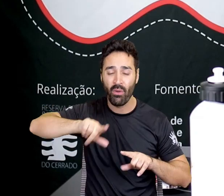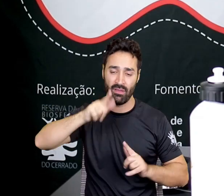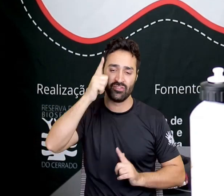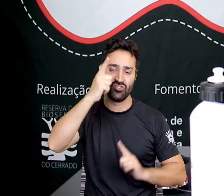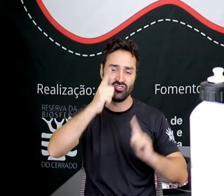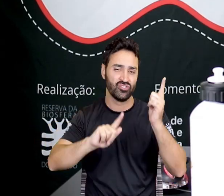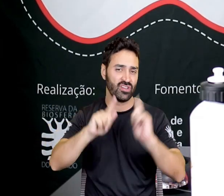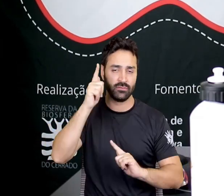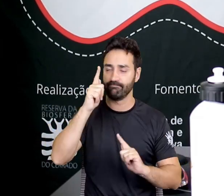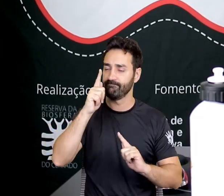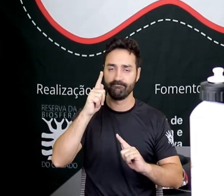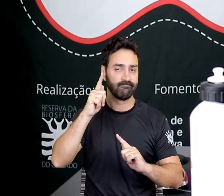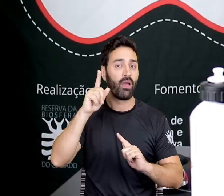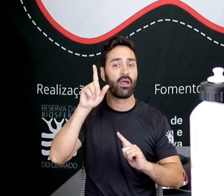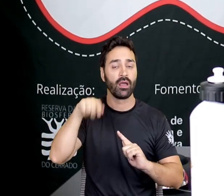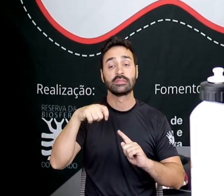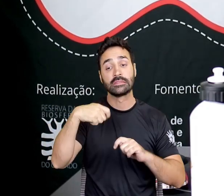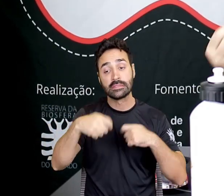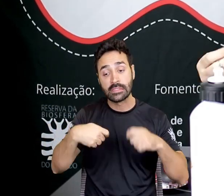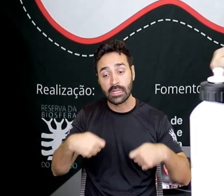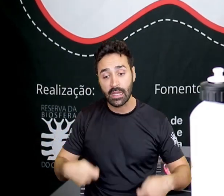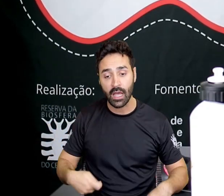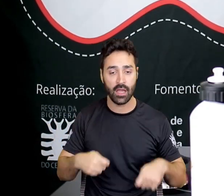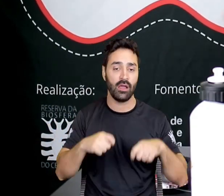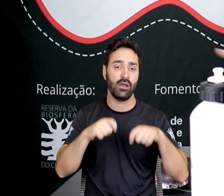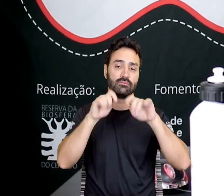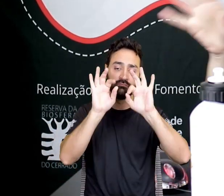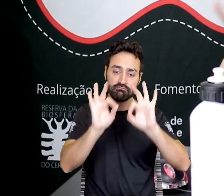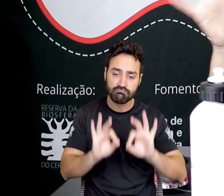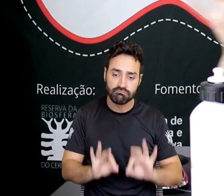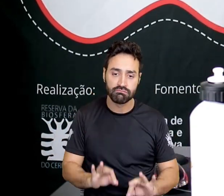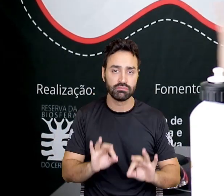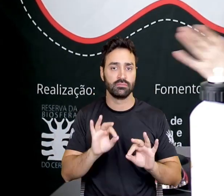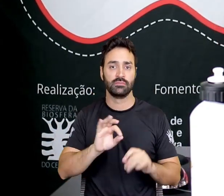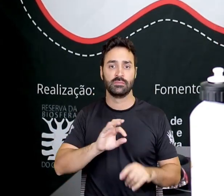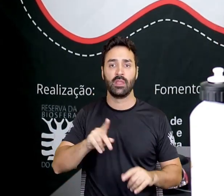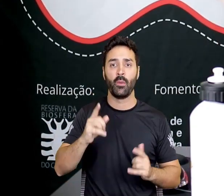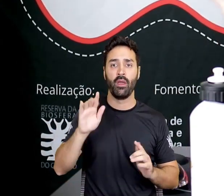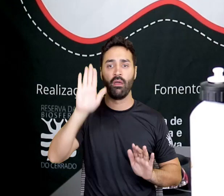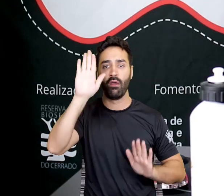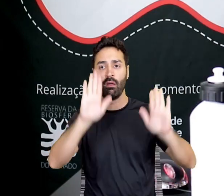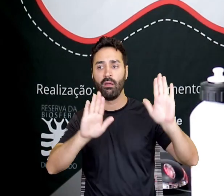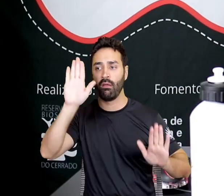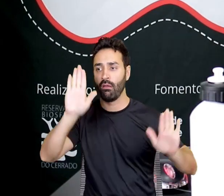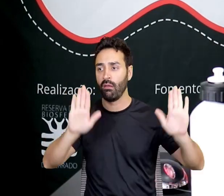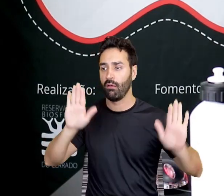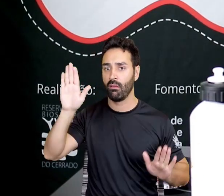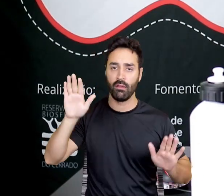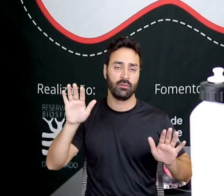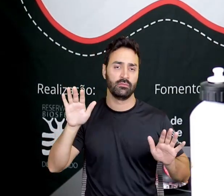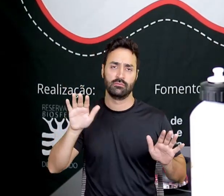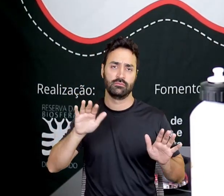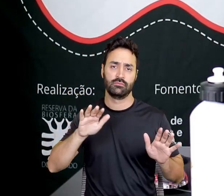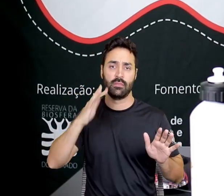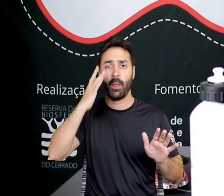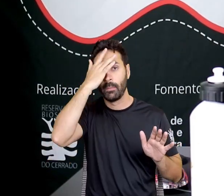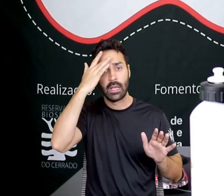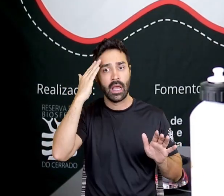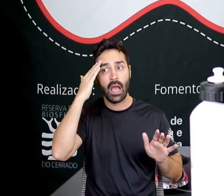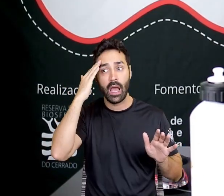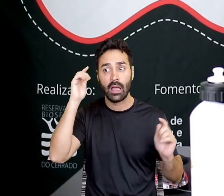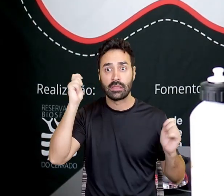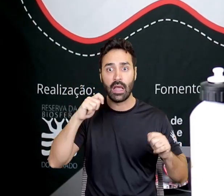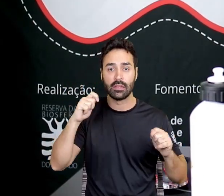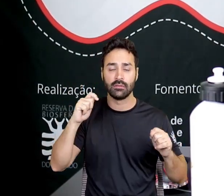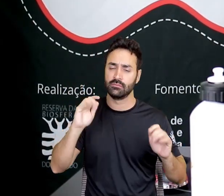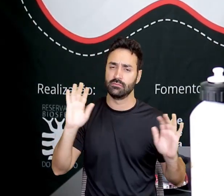são sinais sistematizados, acordados. Não é uma mímica que eu vou fazer ali e a pessoa vai entender.